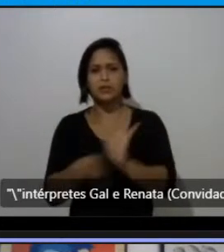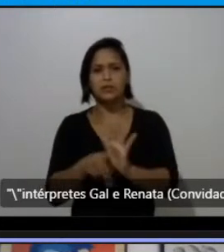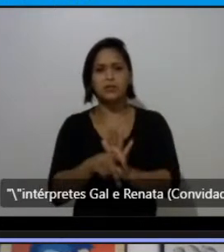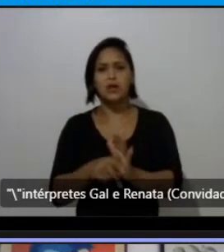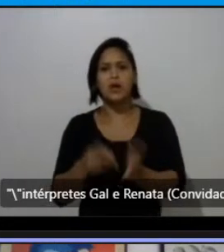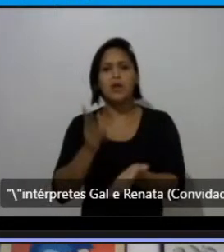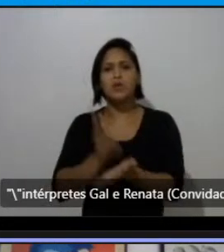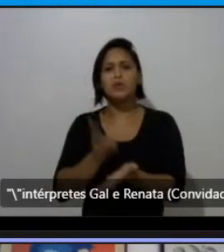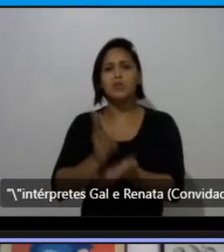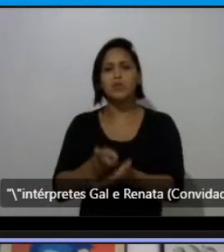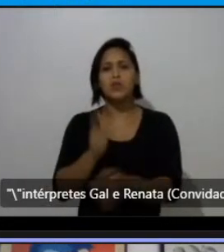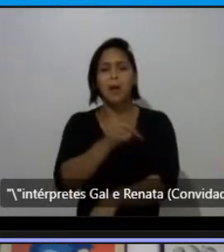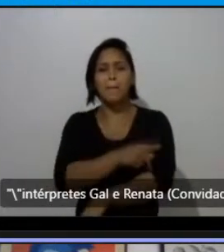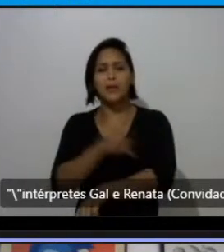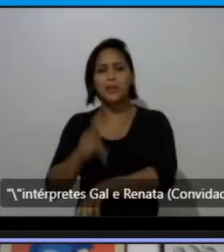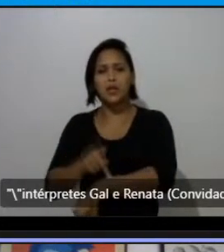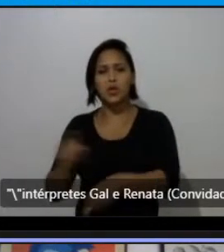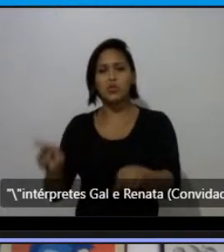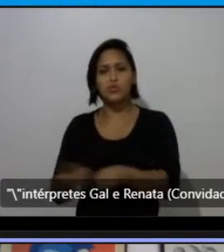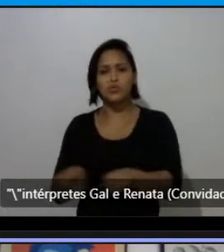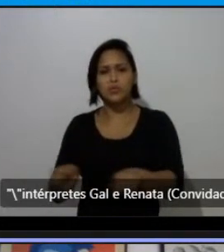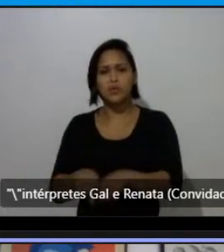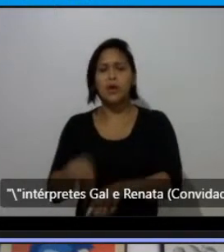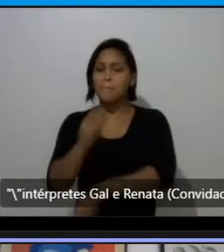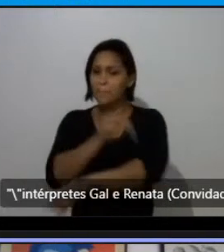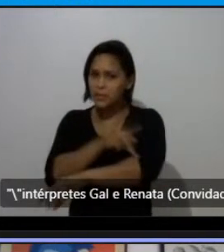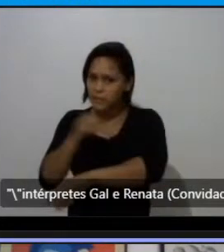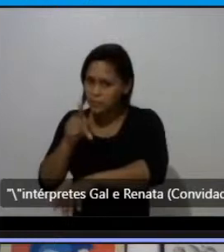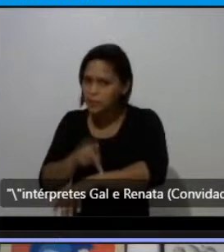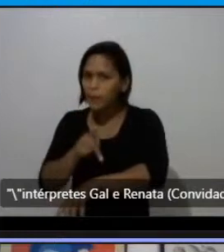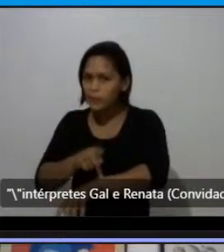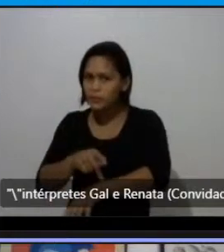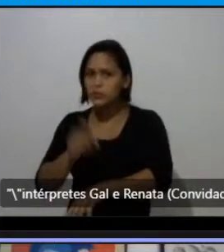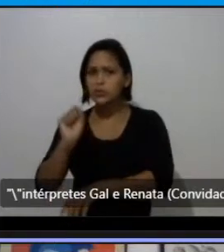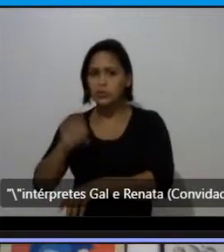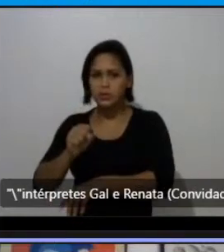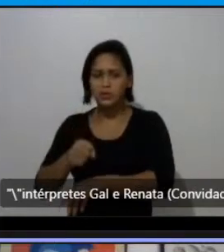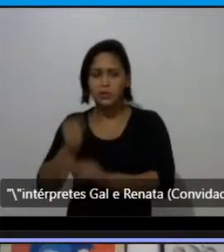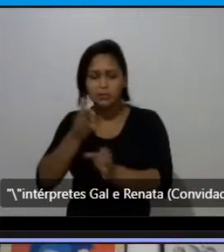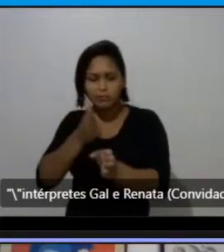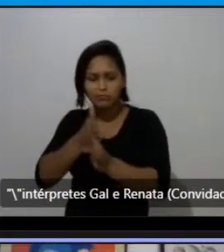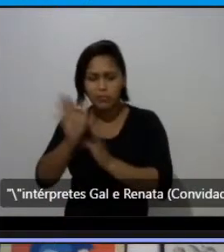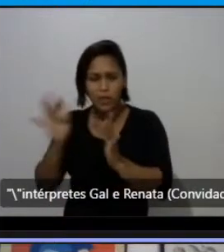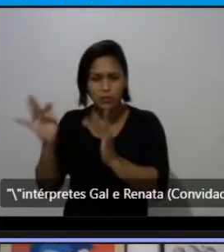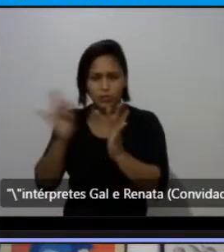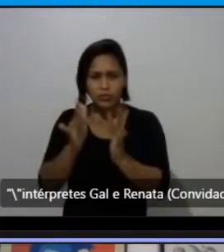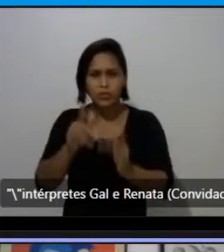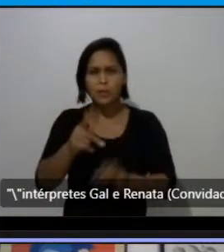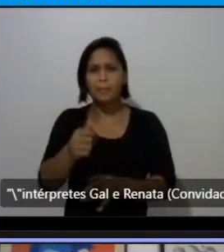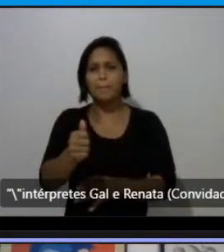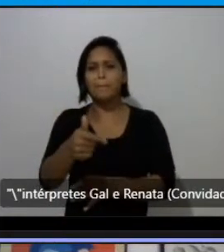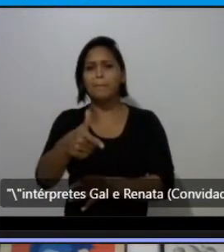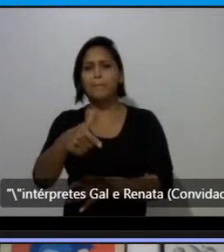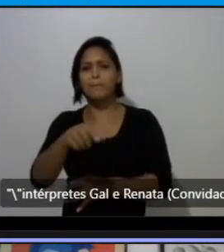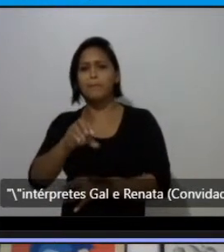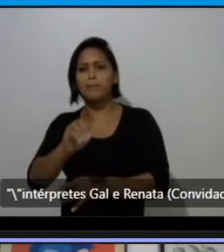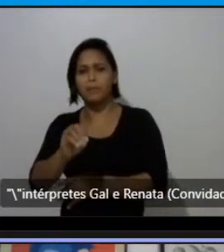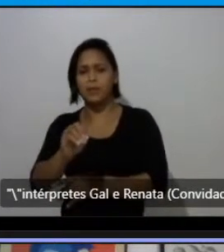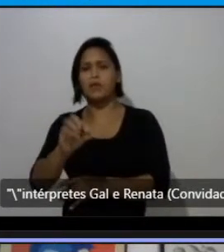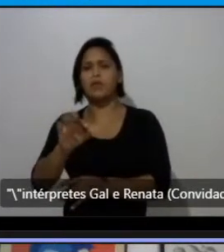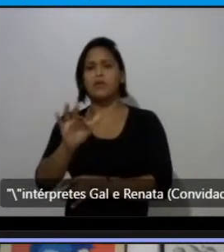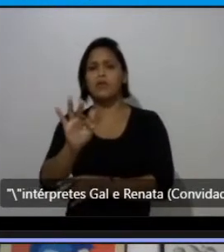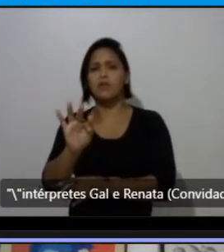processos pedagógicos, né, porque existir também é pedagógico, né, muito alinhados aí ao Paulo Freire, né, então é um outro